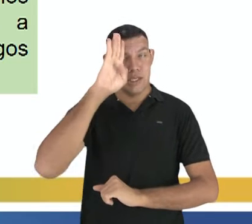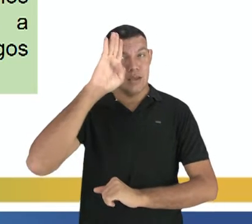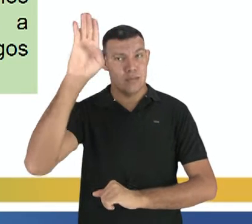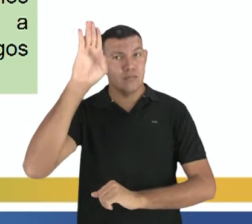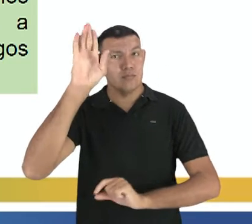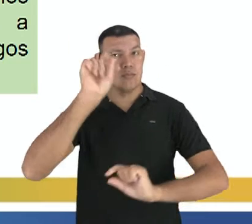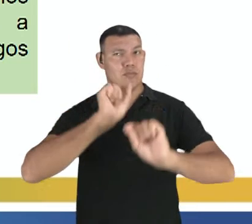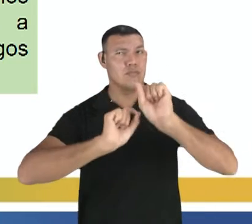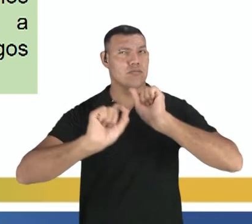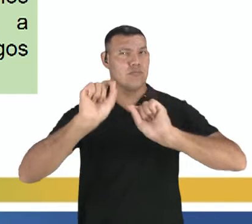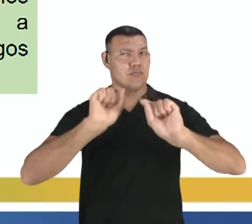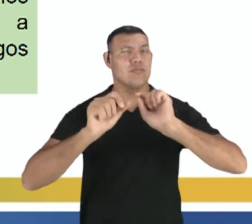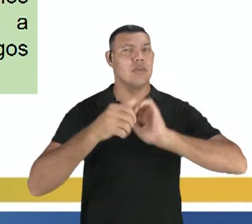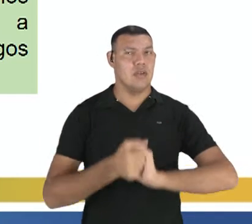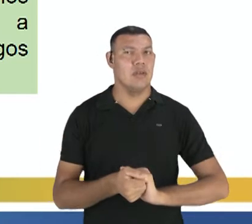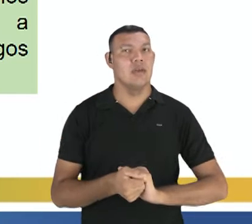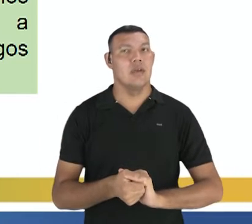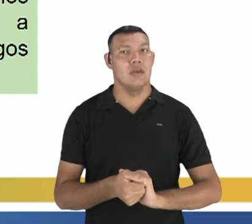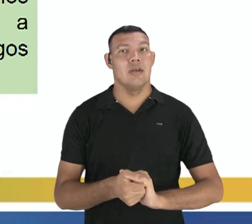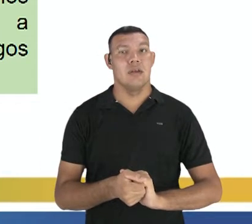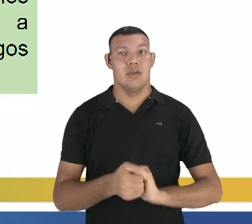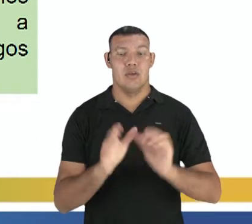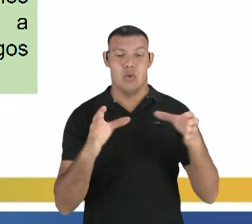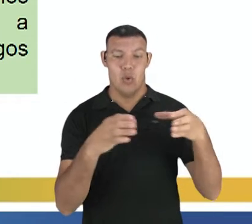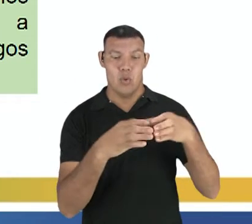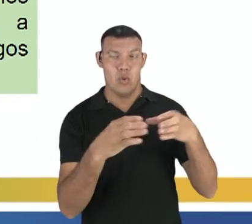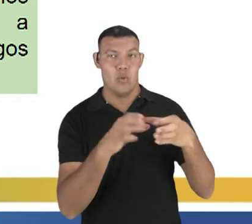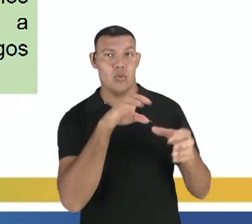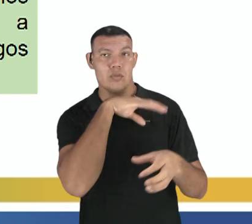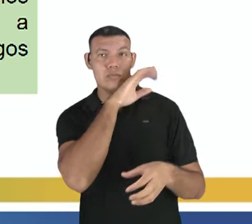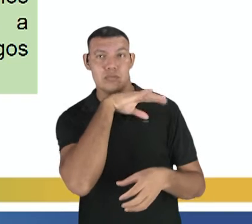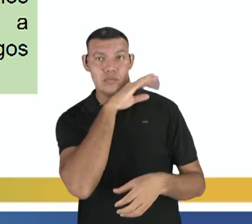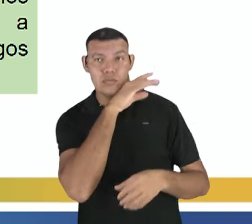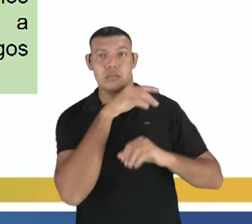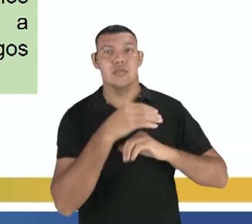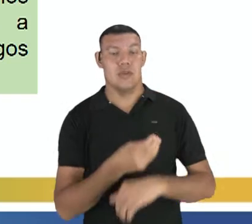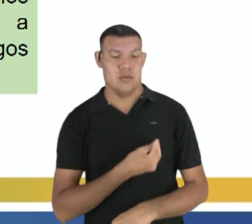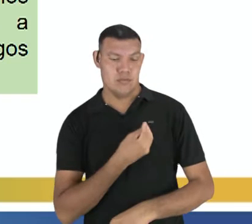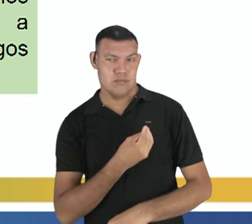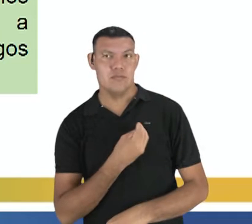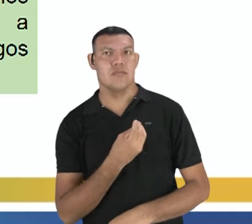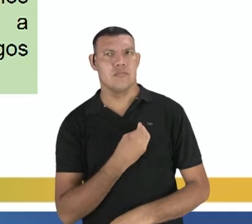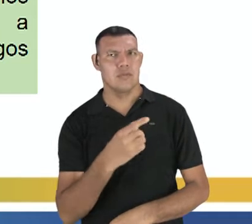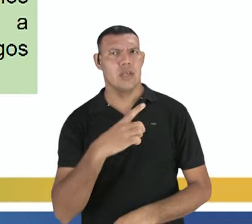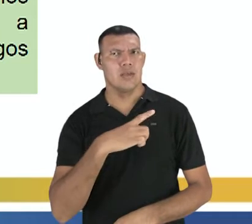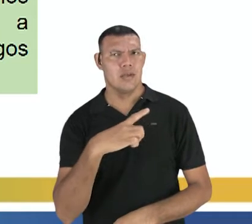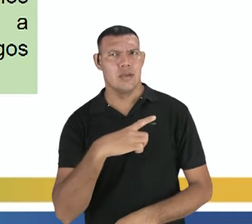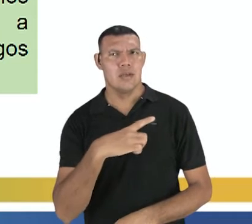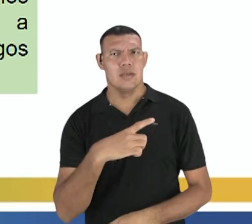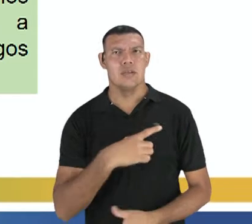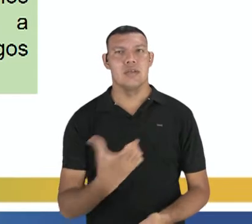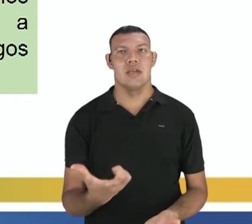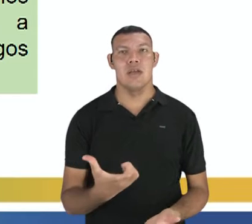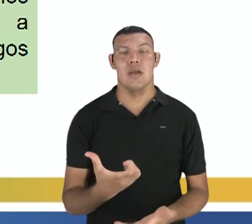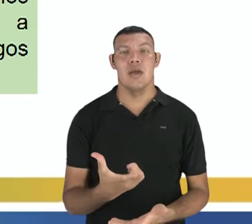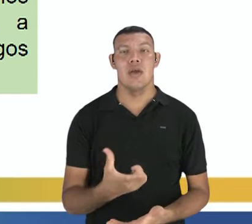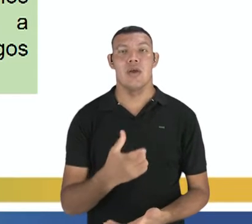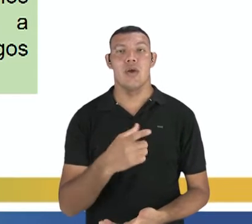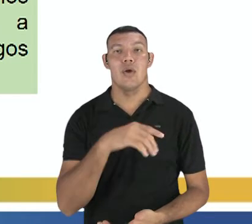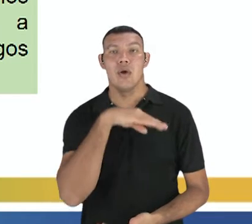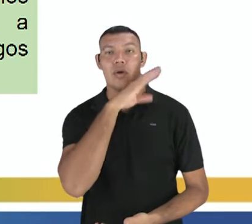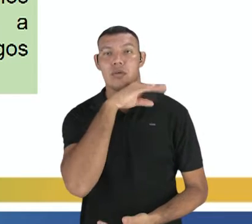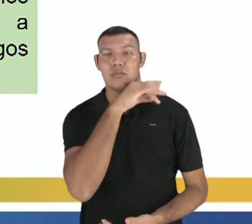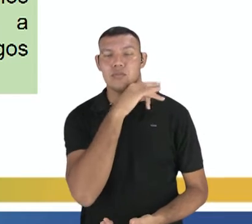evolução biológica é que todos os seres vivos, eles compartilham de um ancestral em comum. E daí, a partir